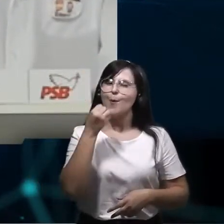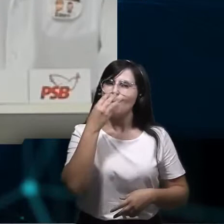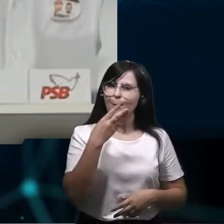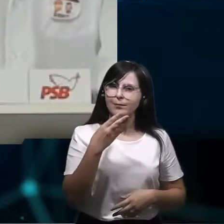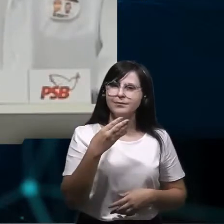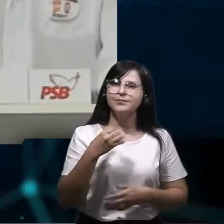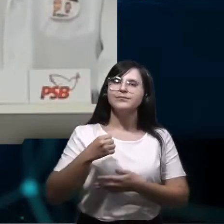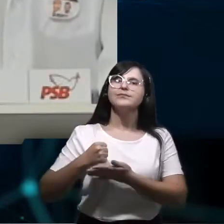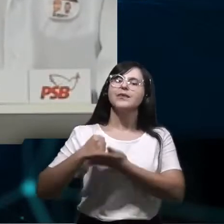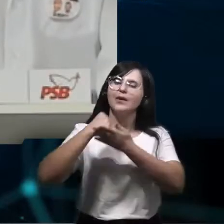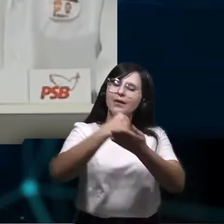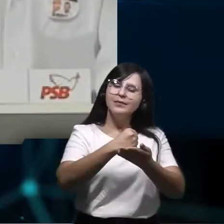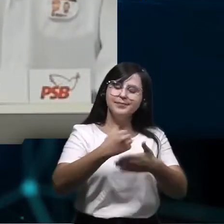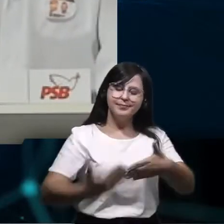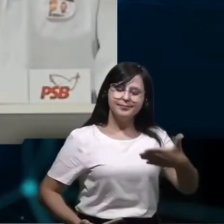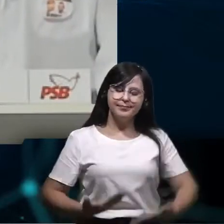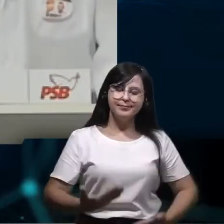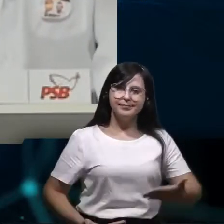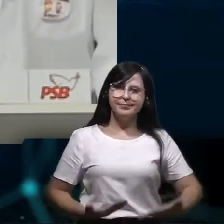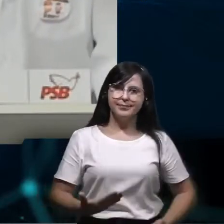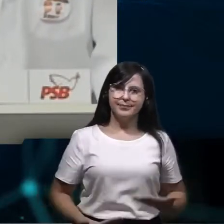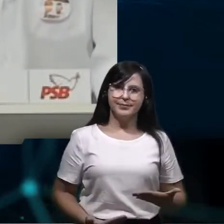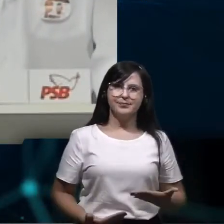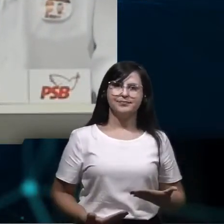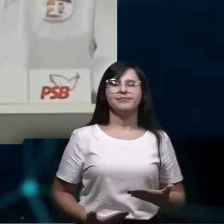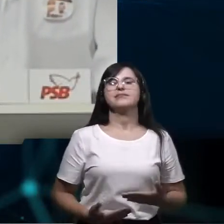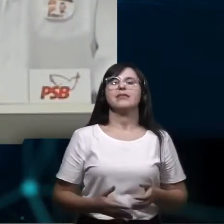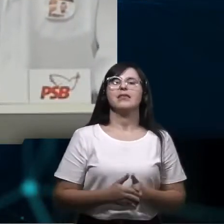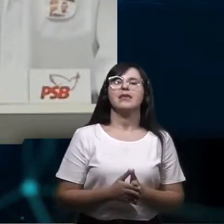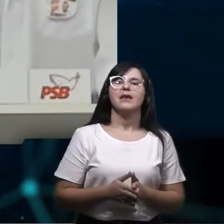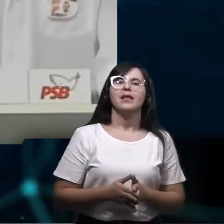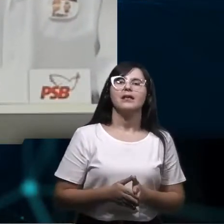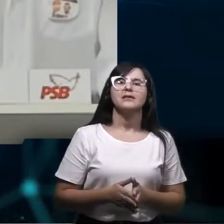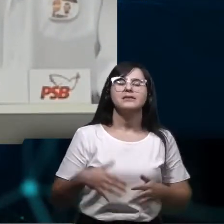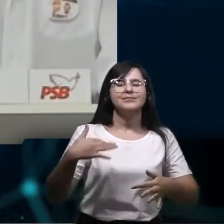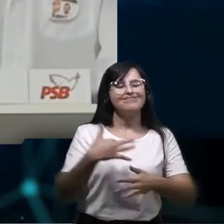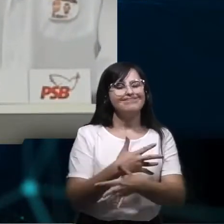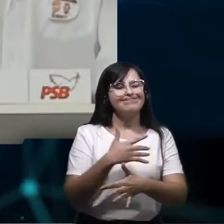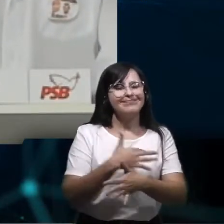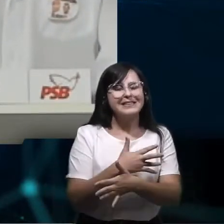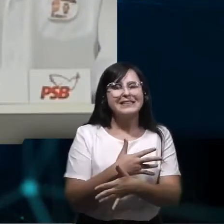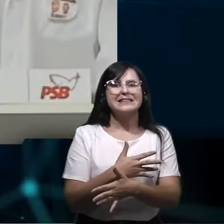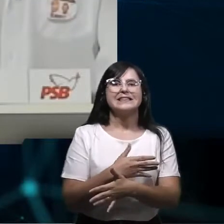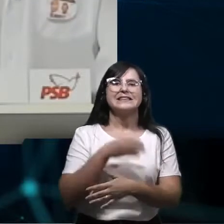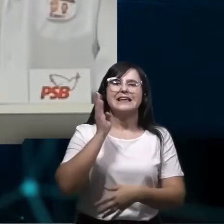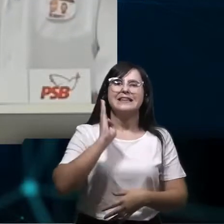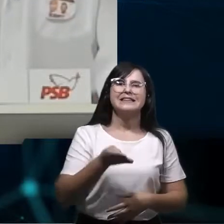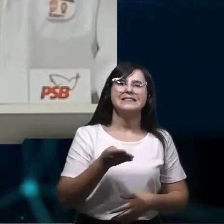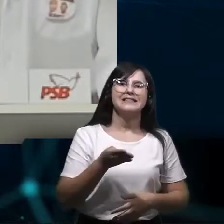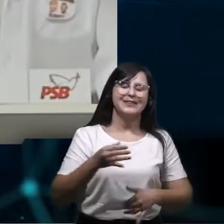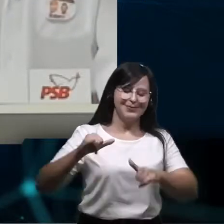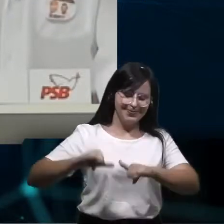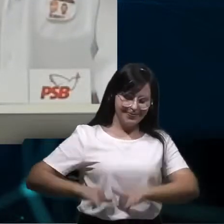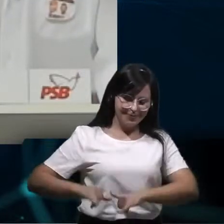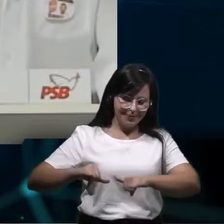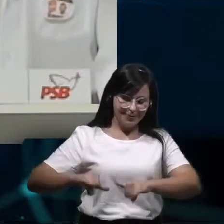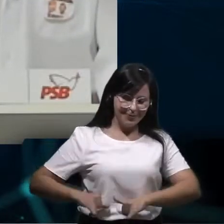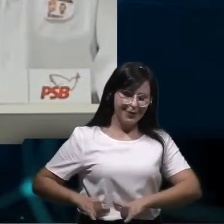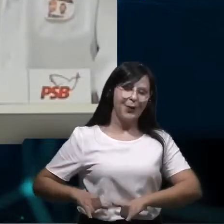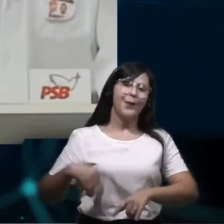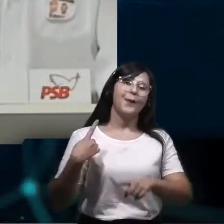nossos servidores. Nos últimos anos, Brejo da Madre de Deus vem sofrendo com a sazonalidade de